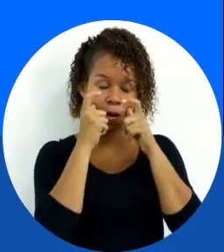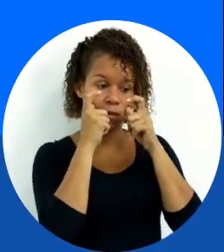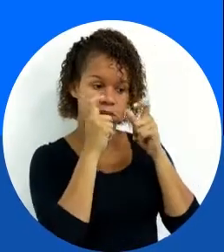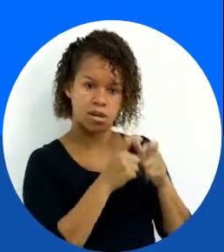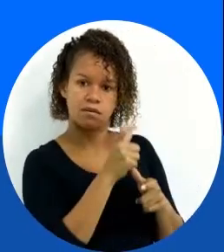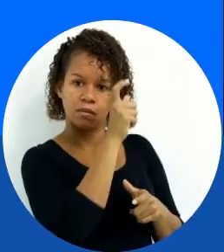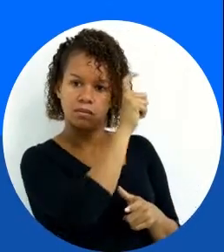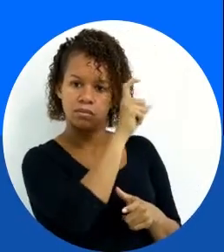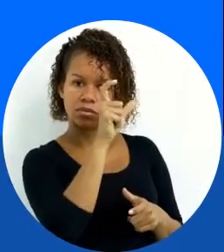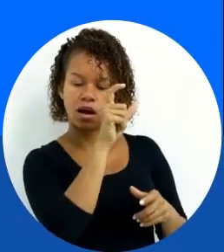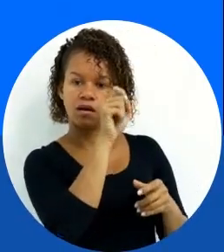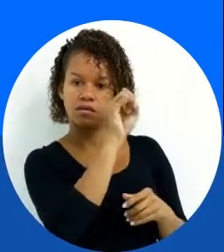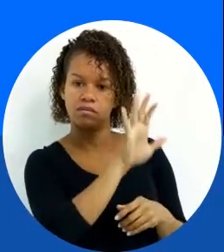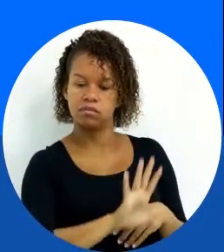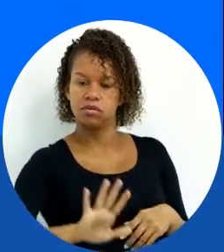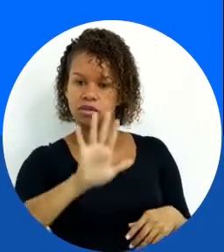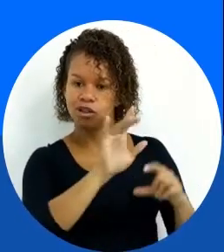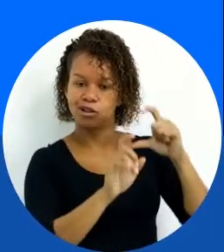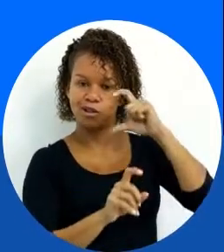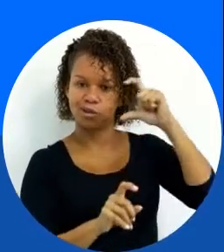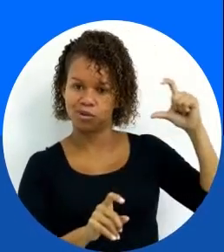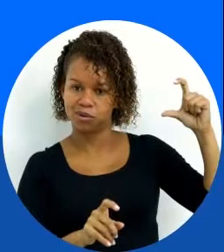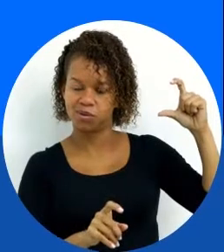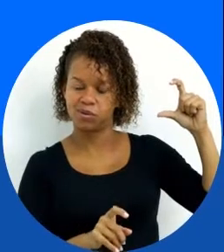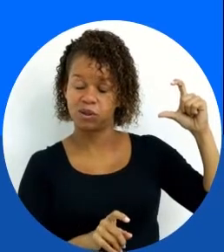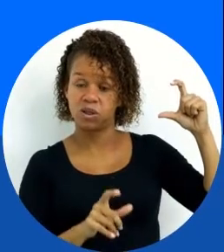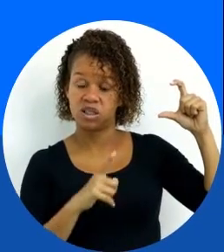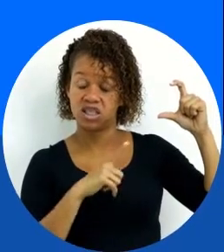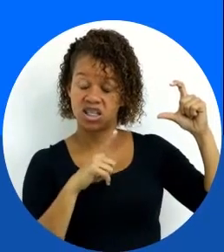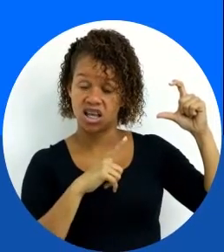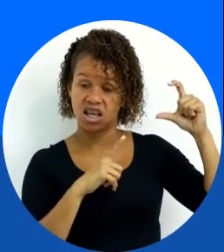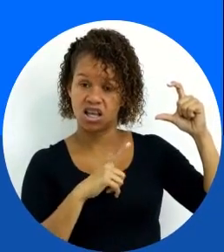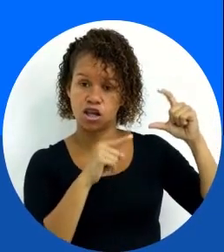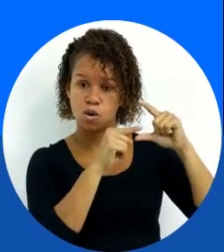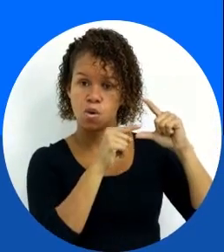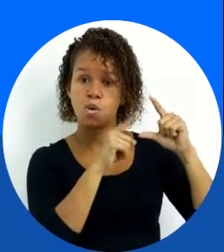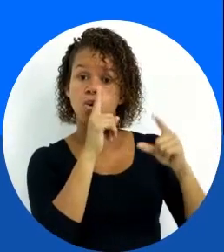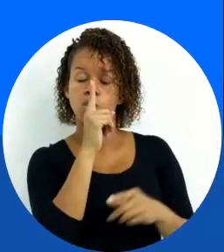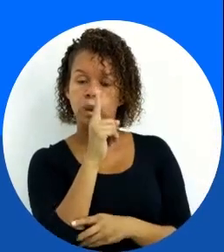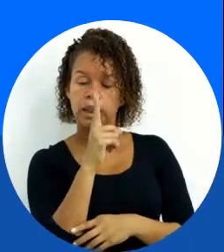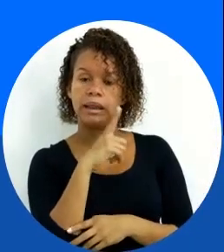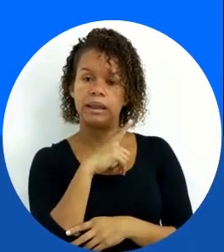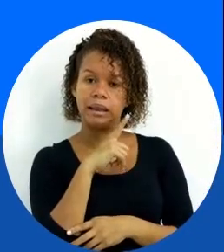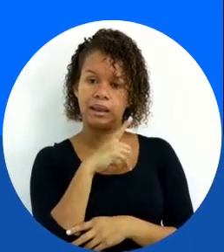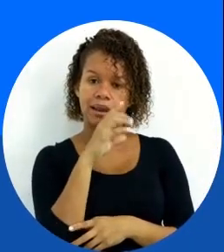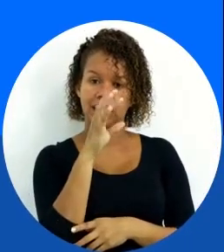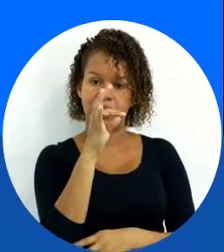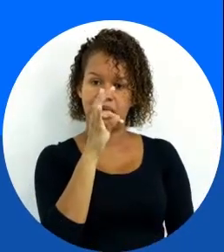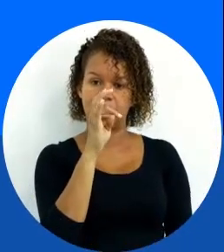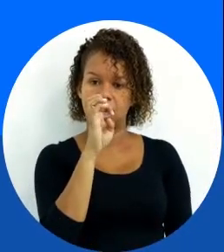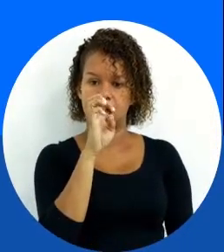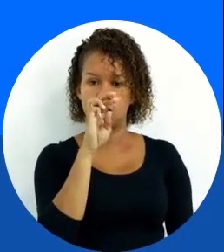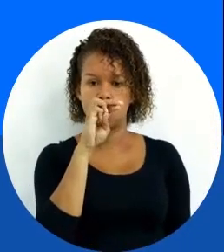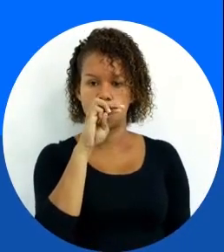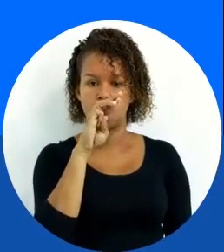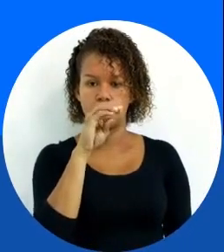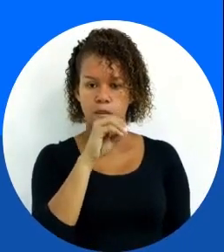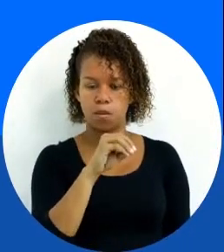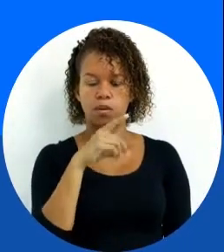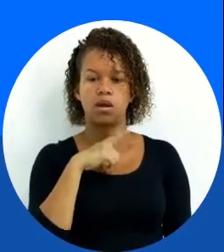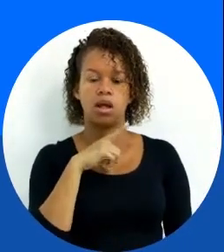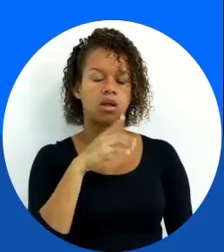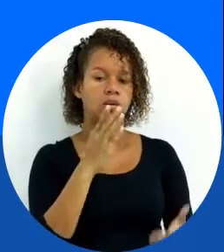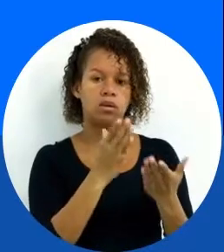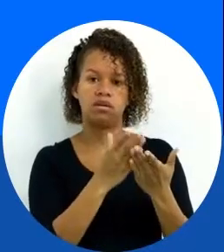aqui em destaque na figura, no slide, a gente tem um termo que é um documento, um livro, que ele